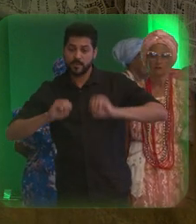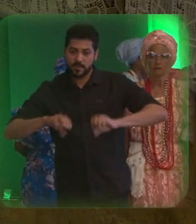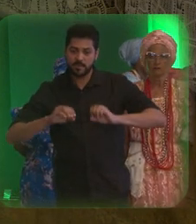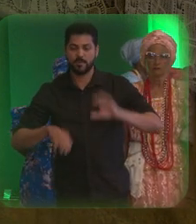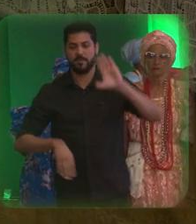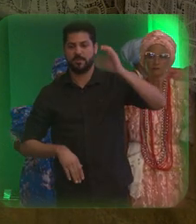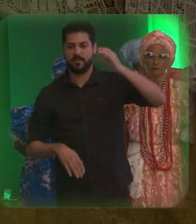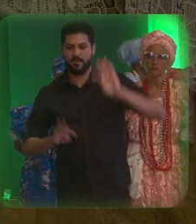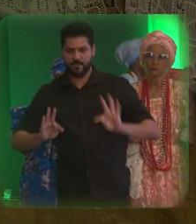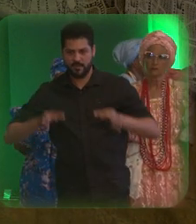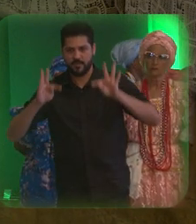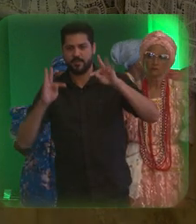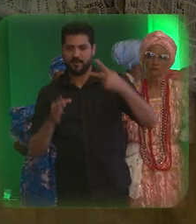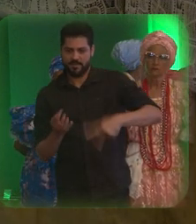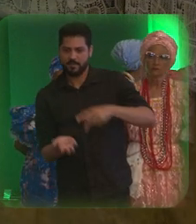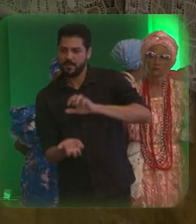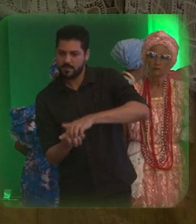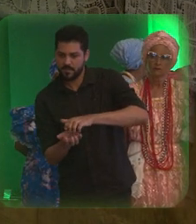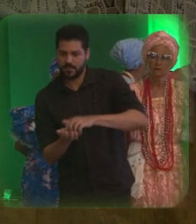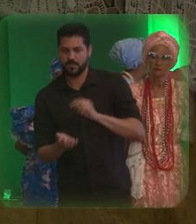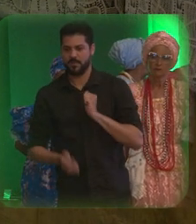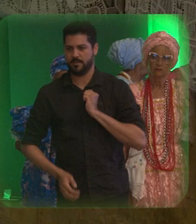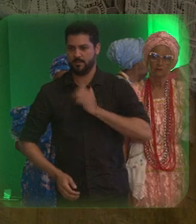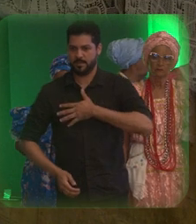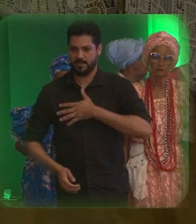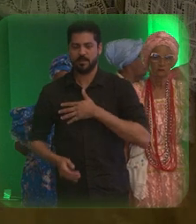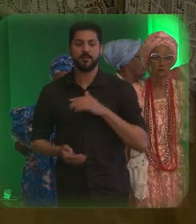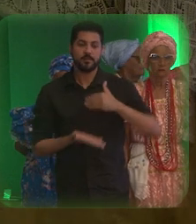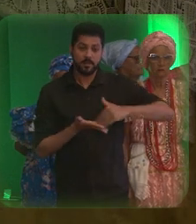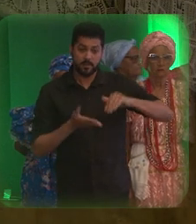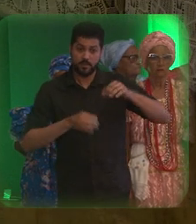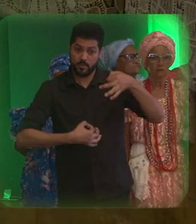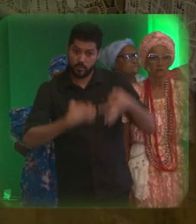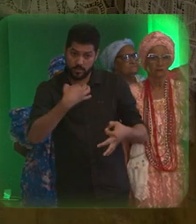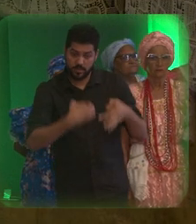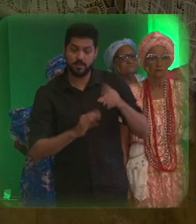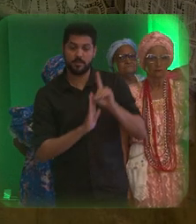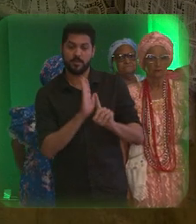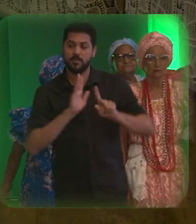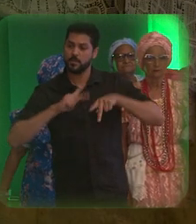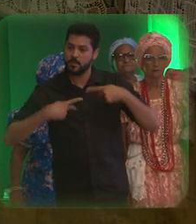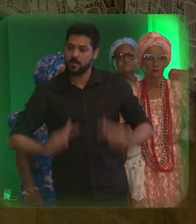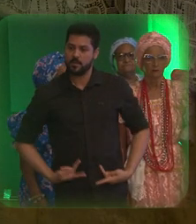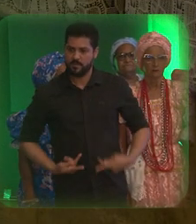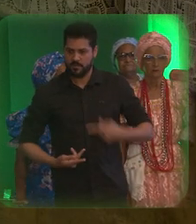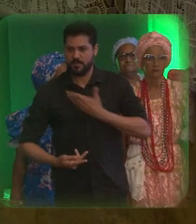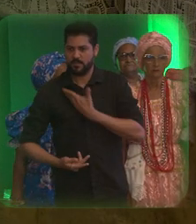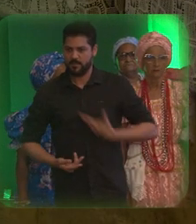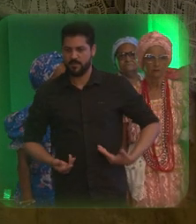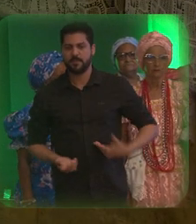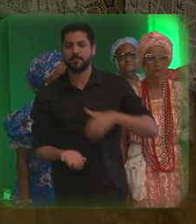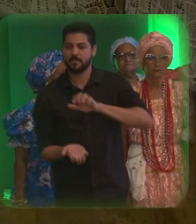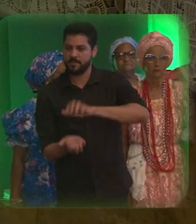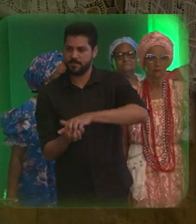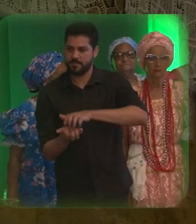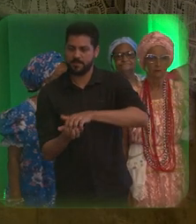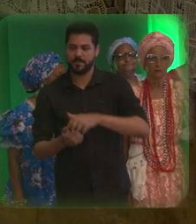Pernambuco, o IFPE, e a Secretaria de Justiça e Direitos Humanos do Governo do Estado de